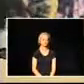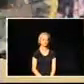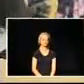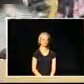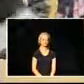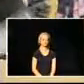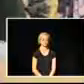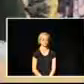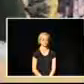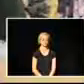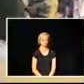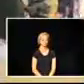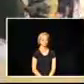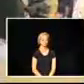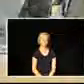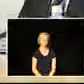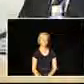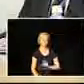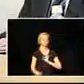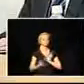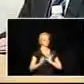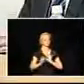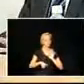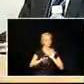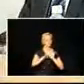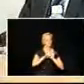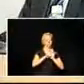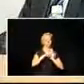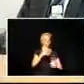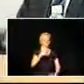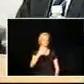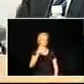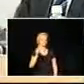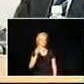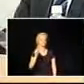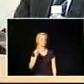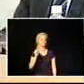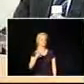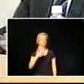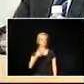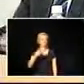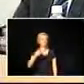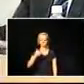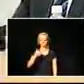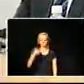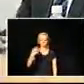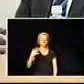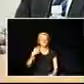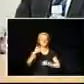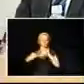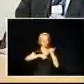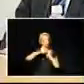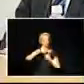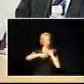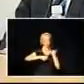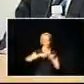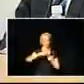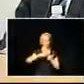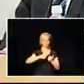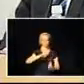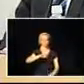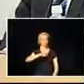26/2014. Projeto de lei ordinária número 28/2014, denomina a rua Vereador Francisco José Vieira Negrini, Chico